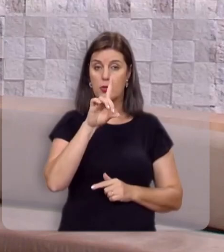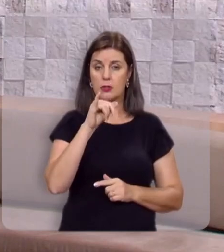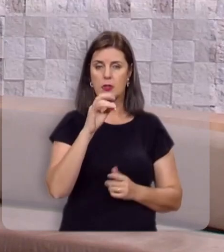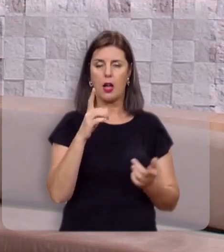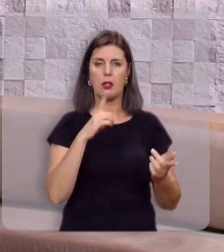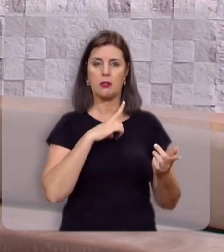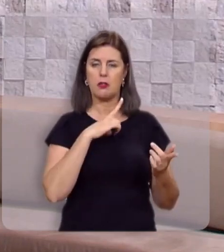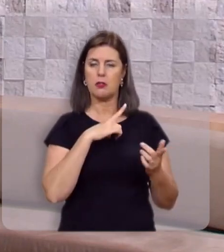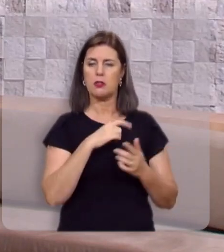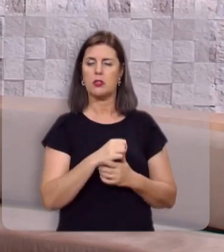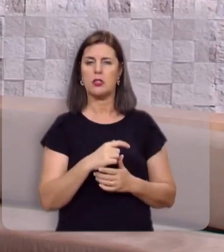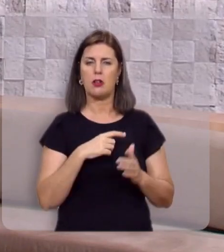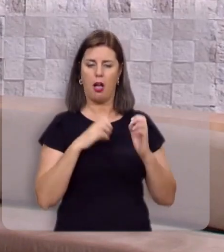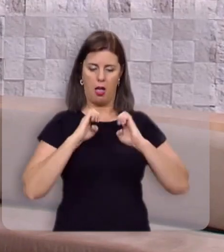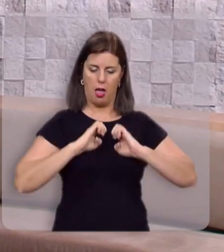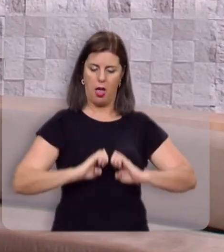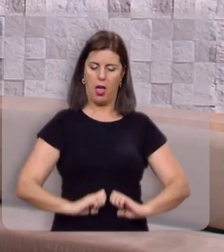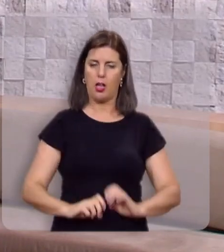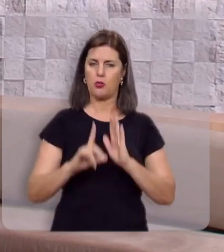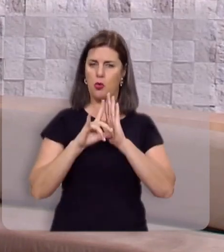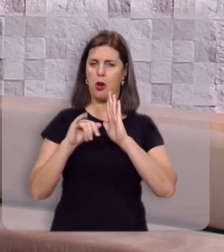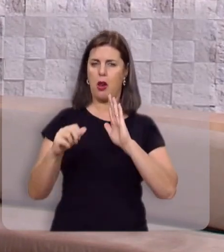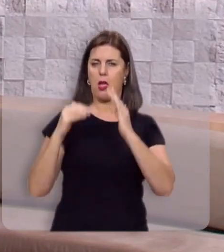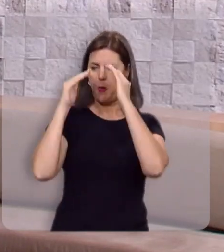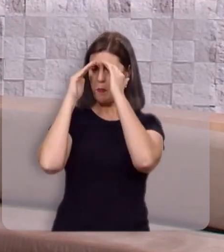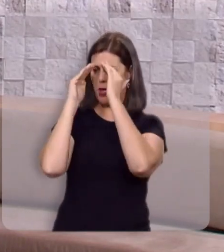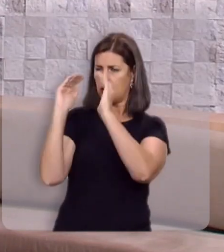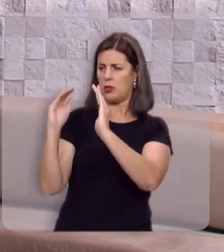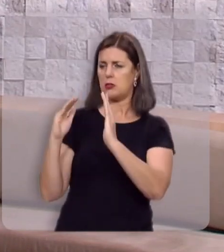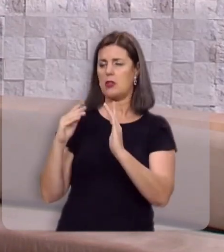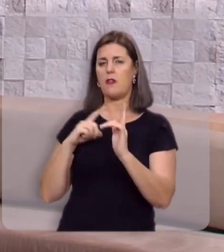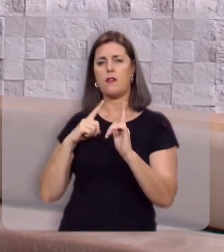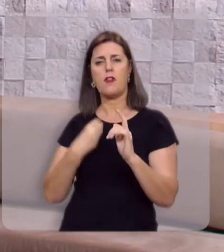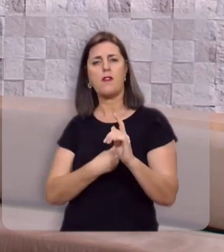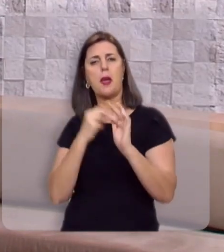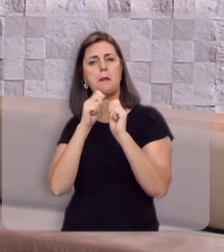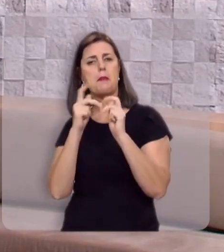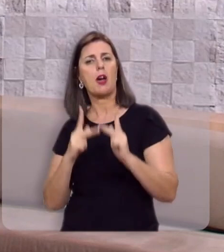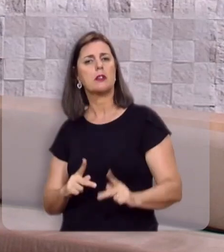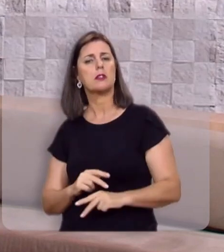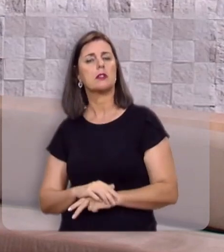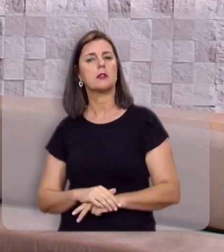era ortodoxa, ética, próspera e vivia em paz.